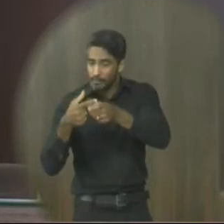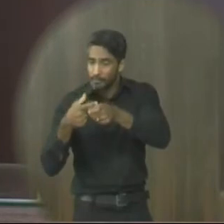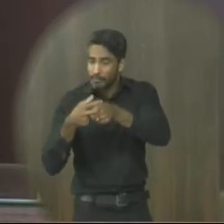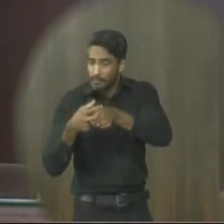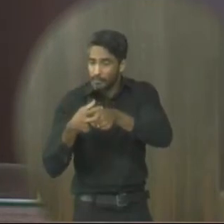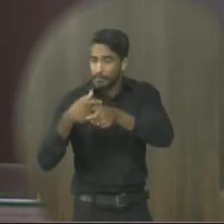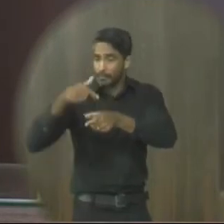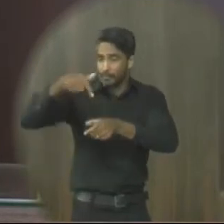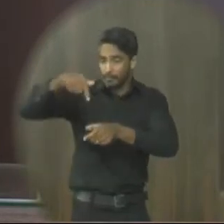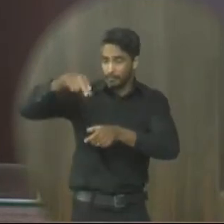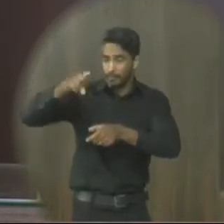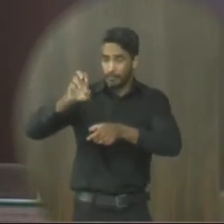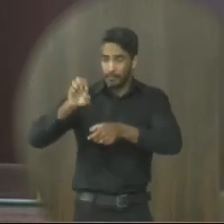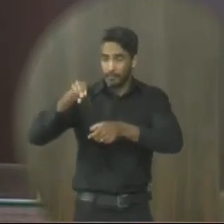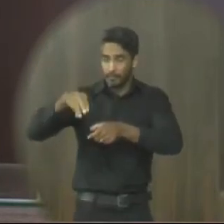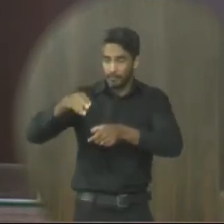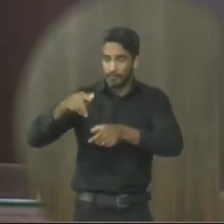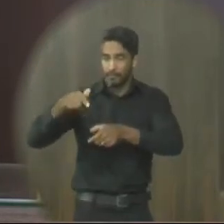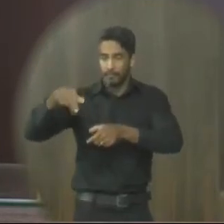que